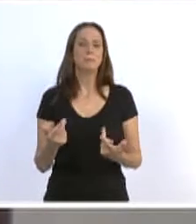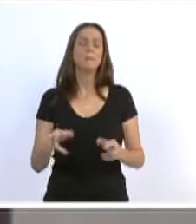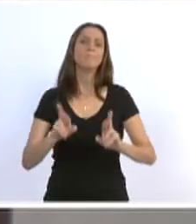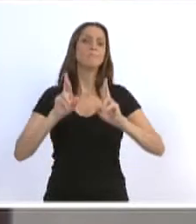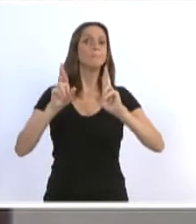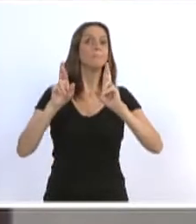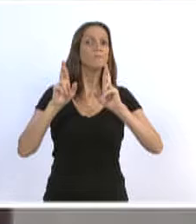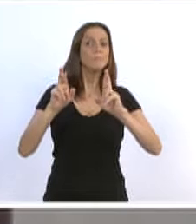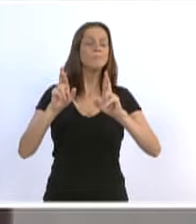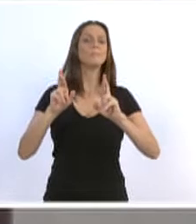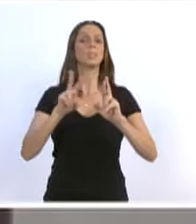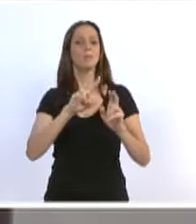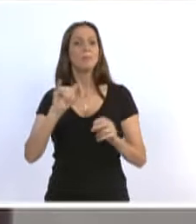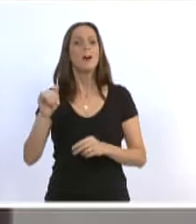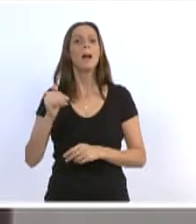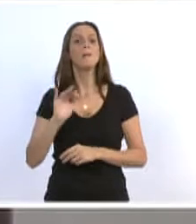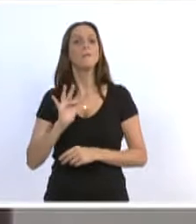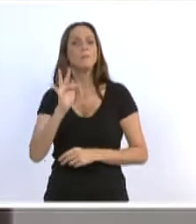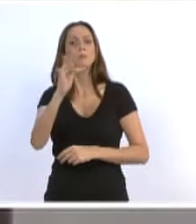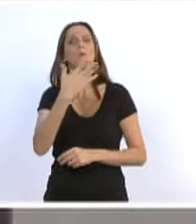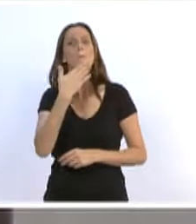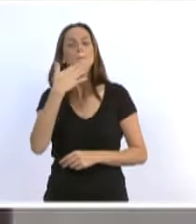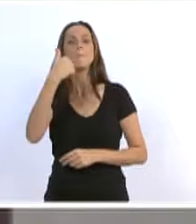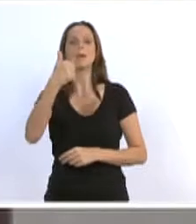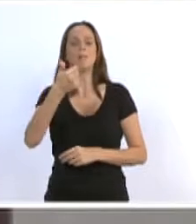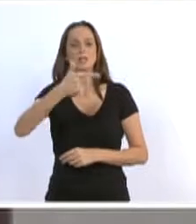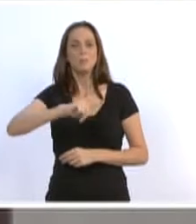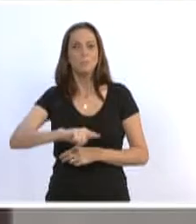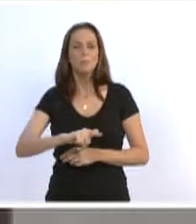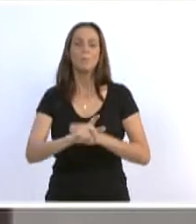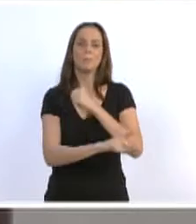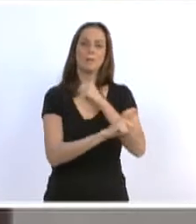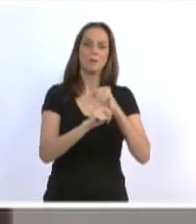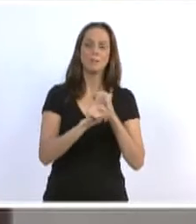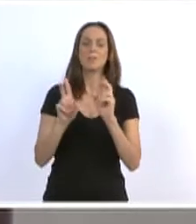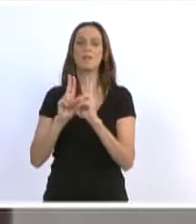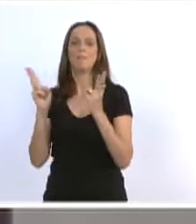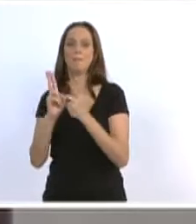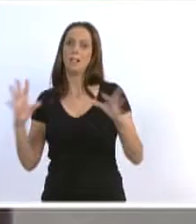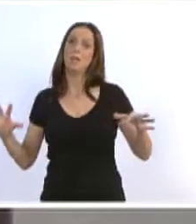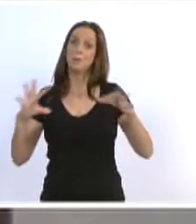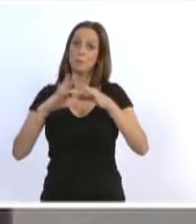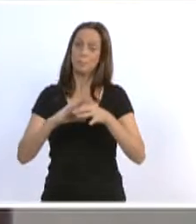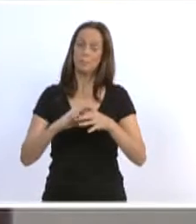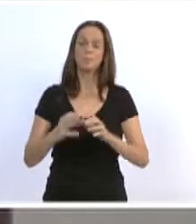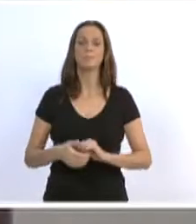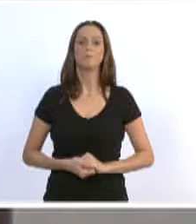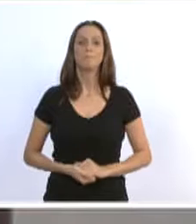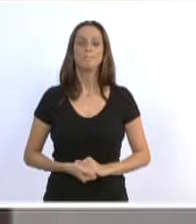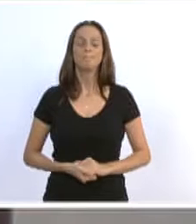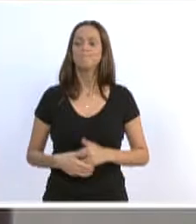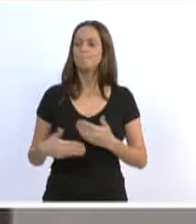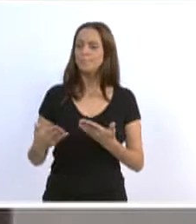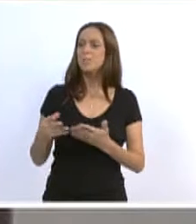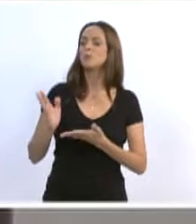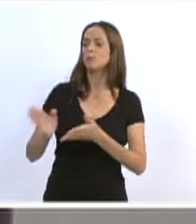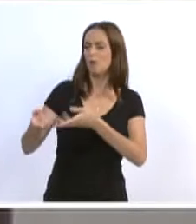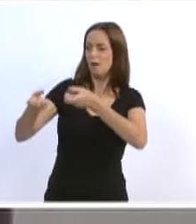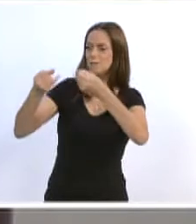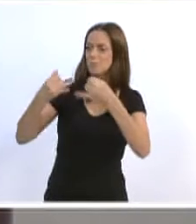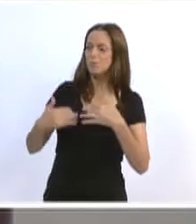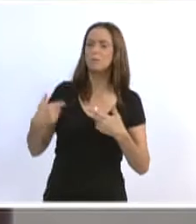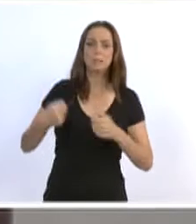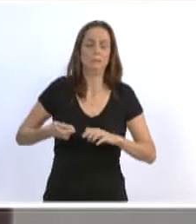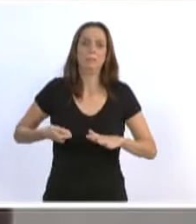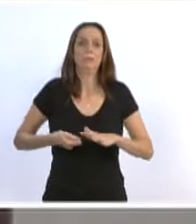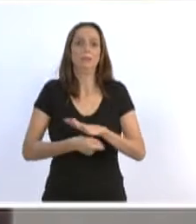gato realmente ser reaberto à rua velha garcia você fala muito bem não precisa investimento de milhões para abrir